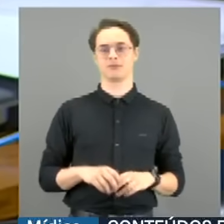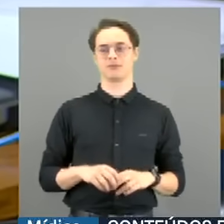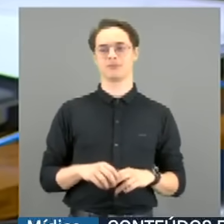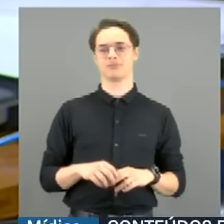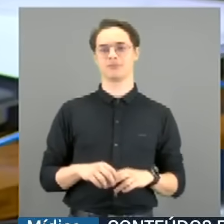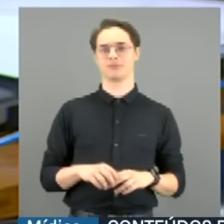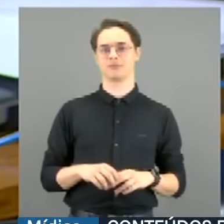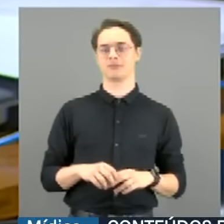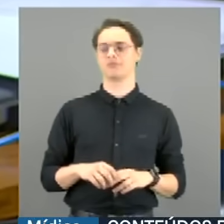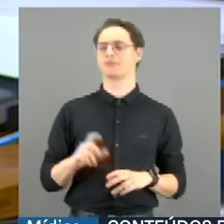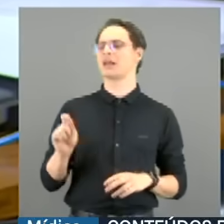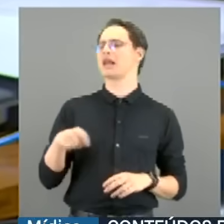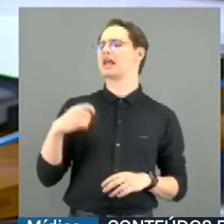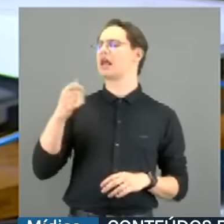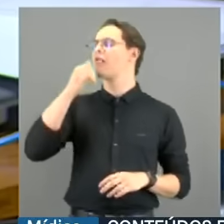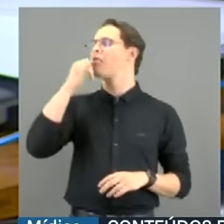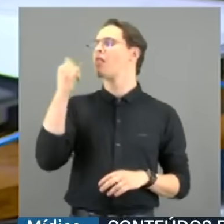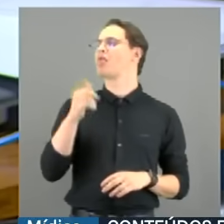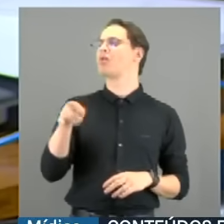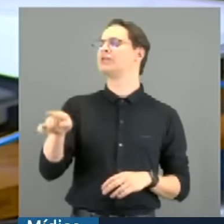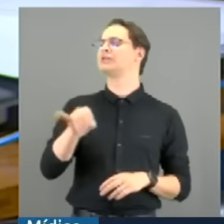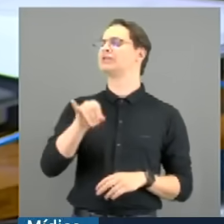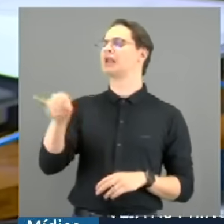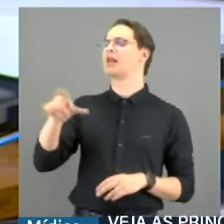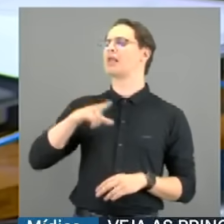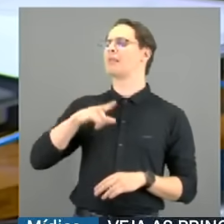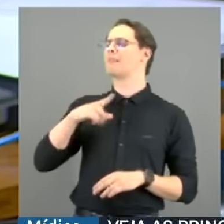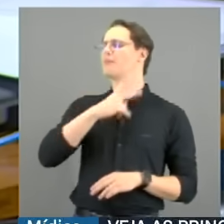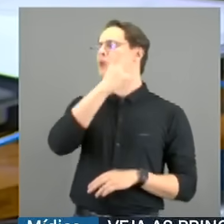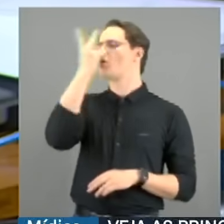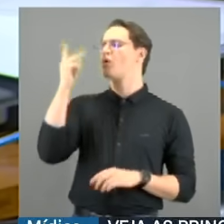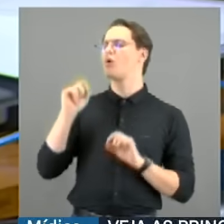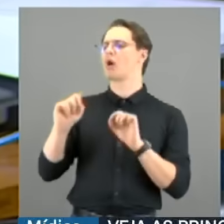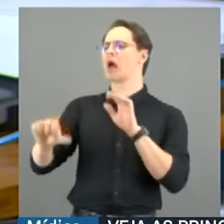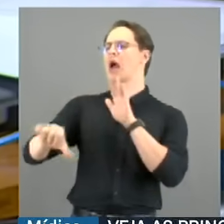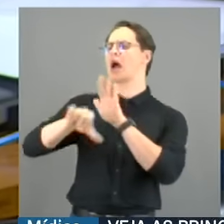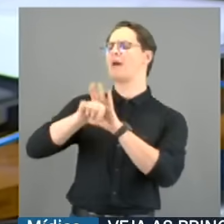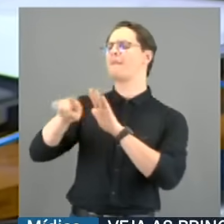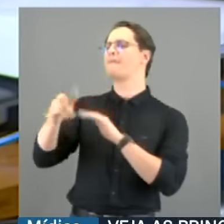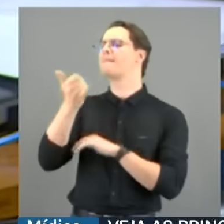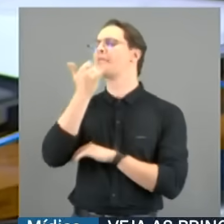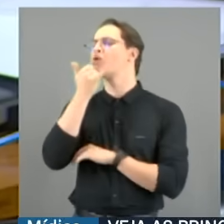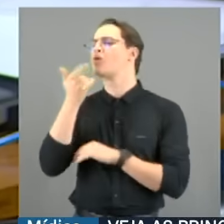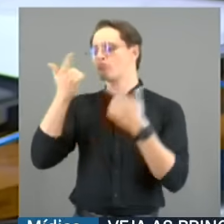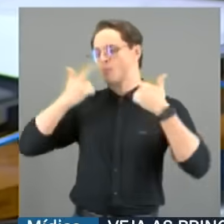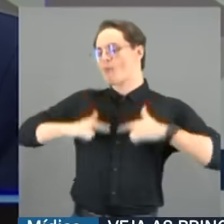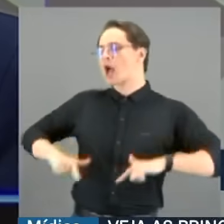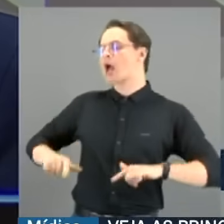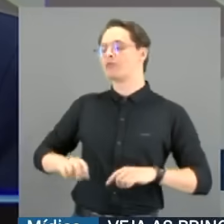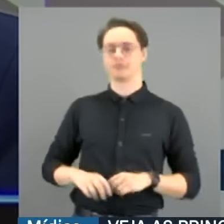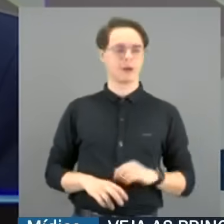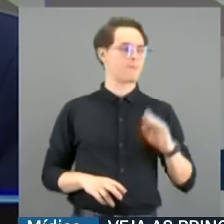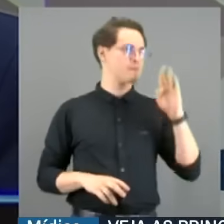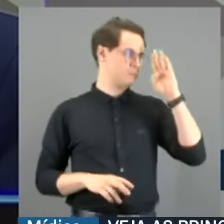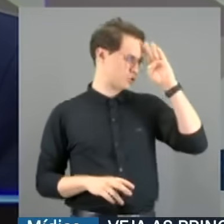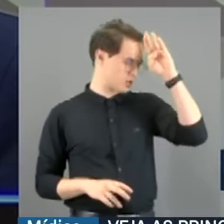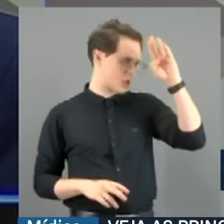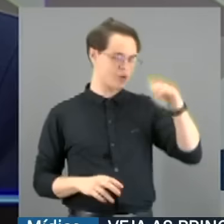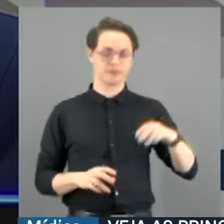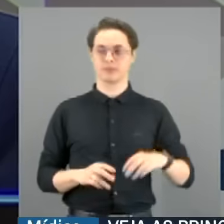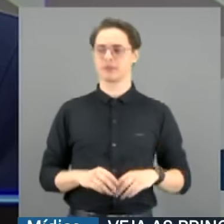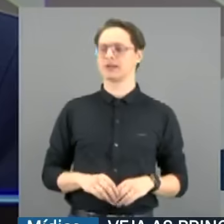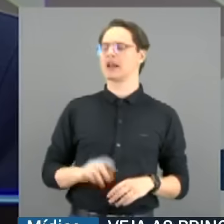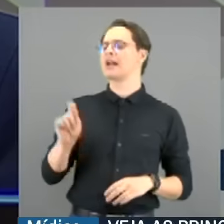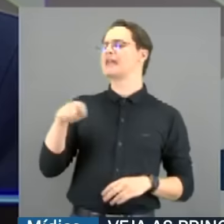Quem te disse que se o senhor cometesse um ilícito, seria perdoado e receberia um indulto? Então, presidente Bolsonaro. Quem te